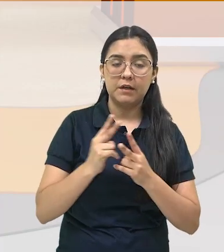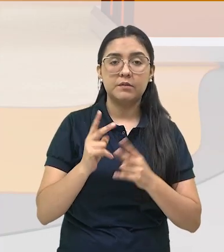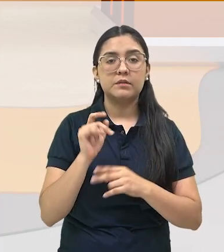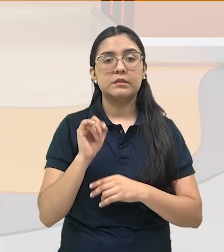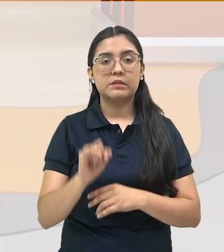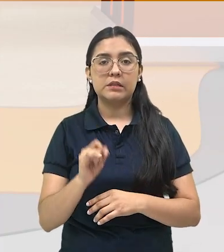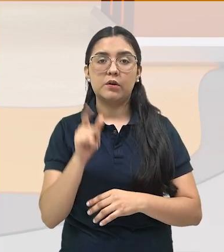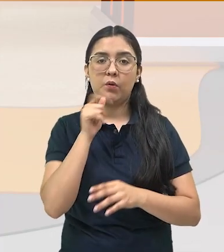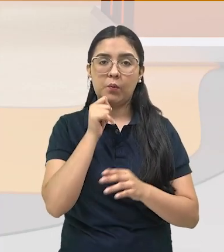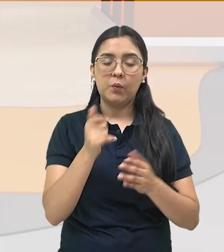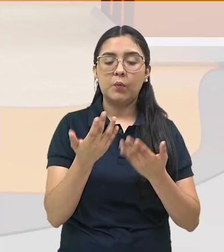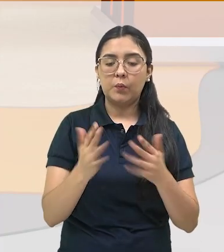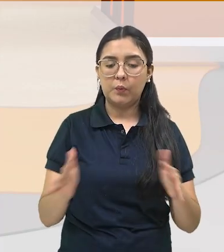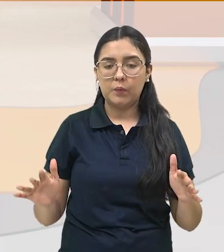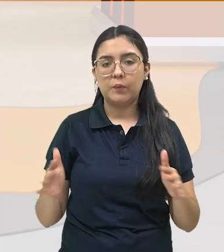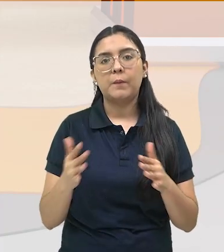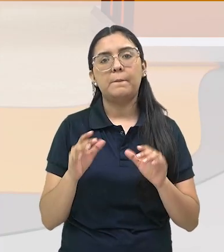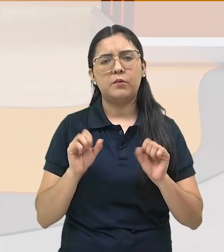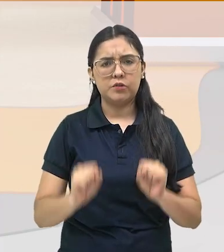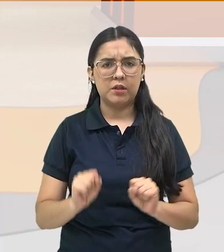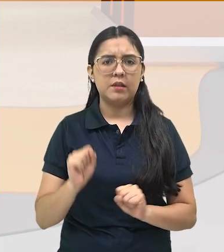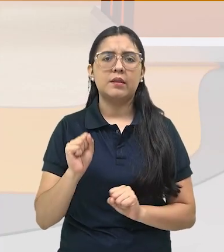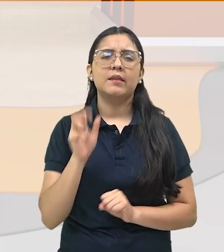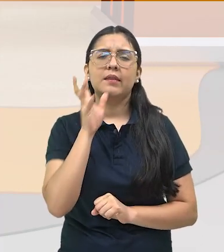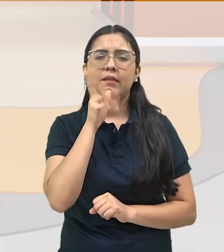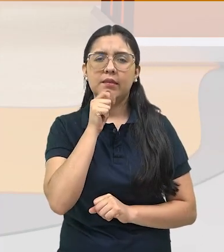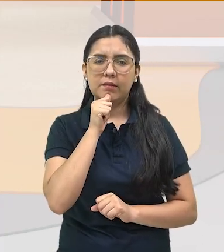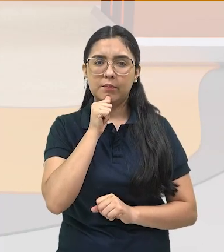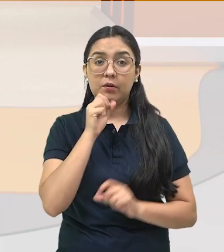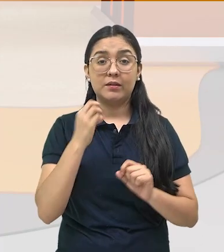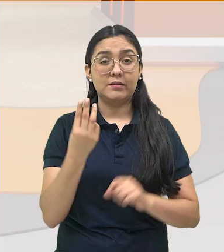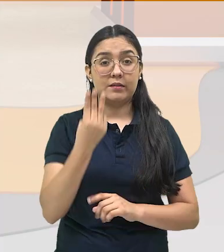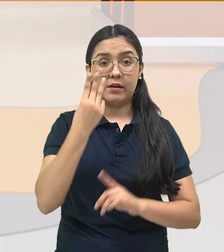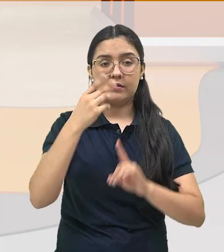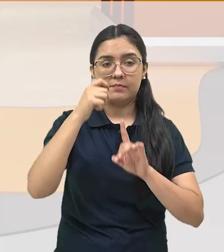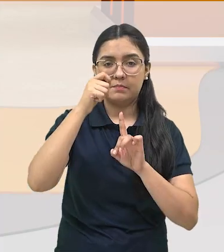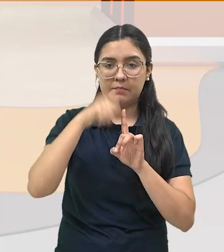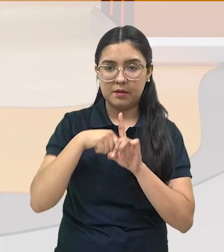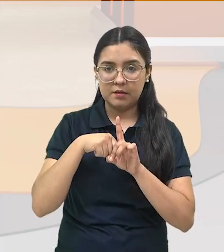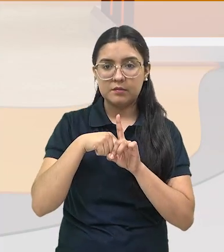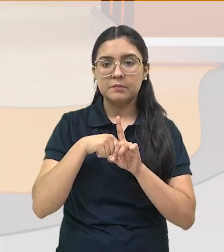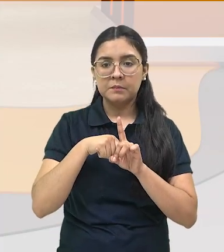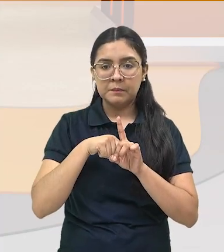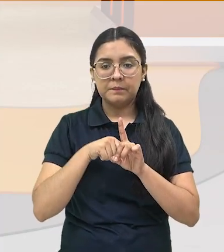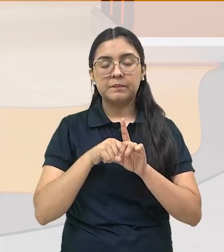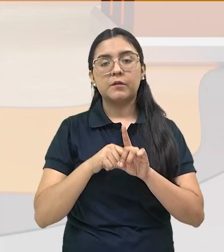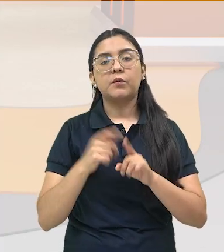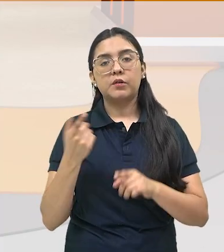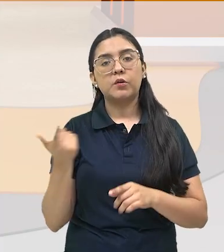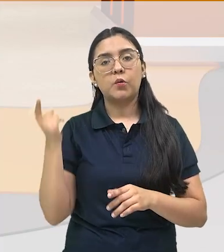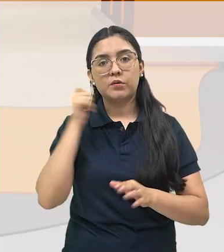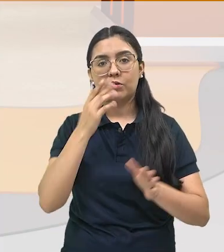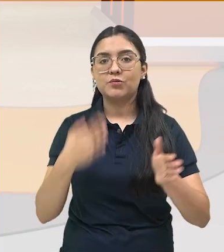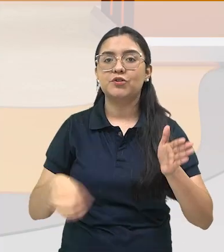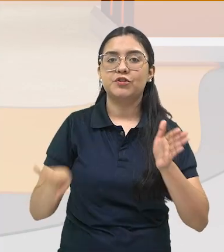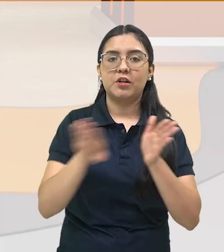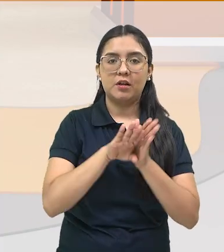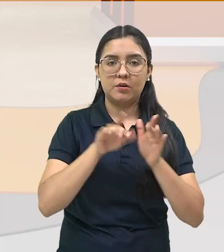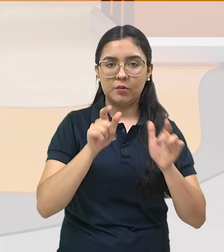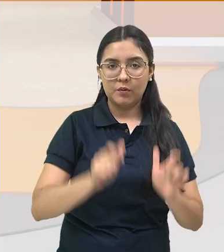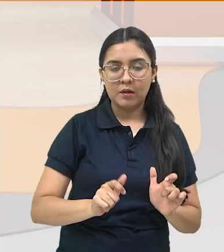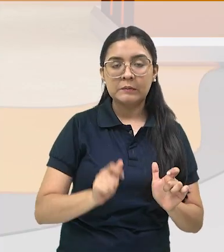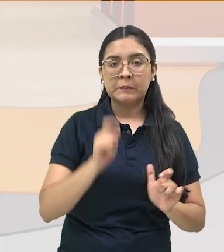não ajudassem, essa viagem poderia demorar mais de 3 meses. Isso quando eles conseguiam chegar ao destino